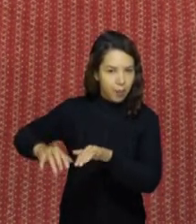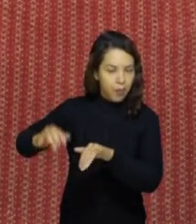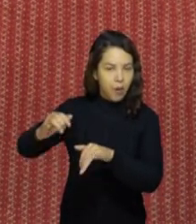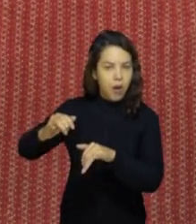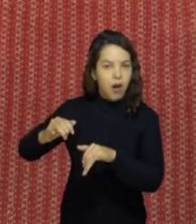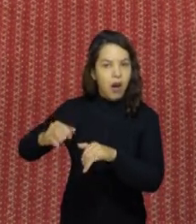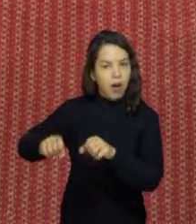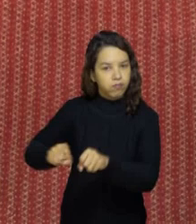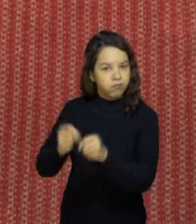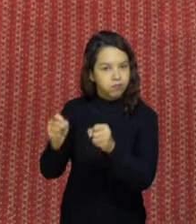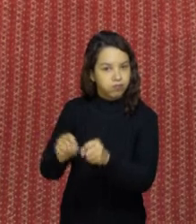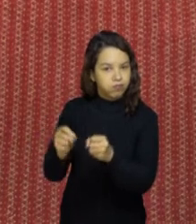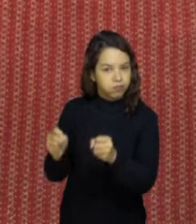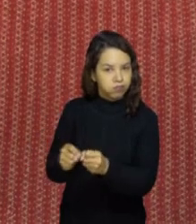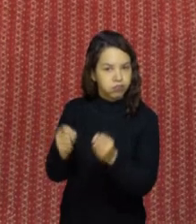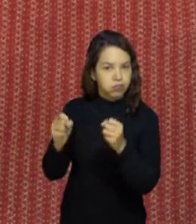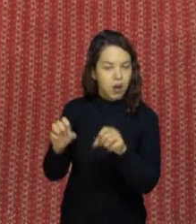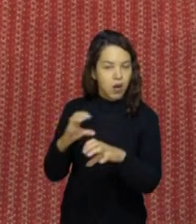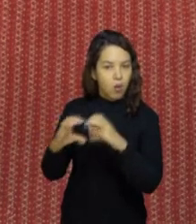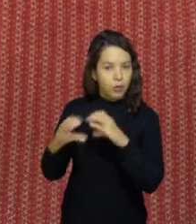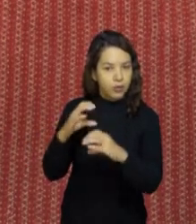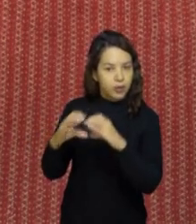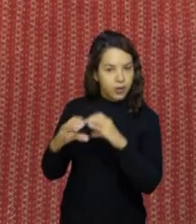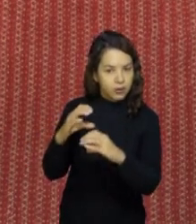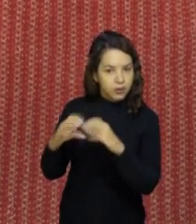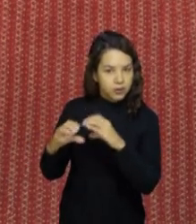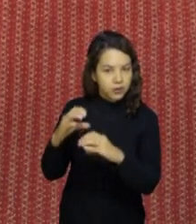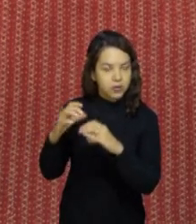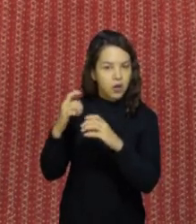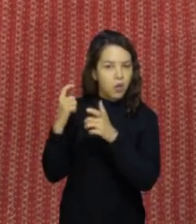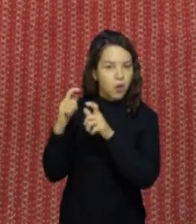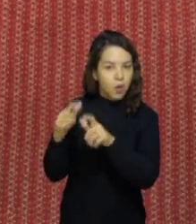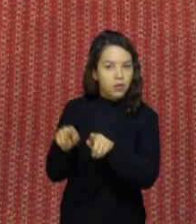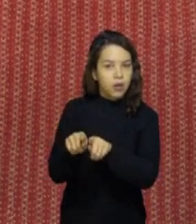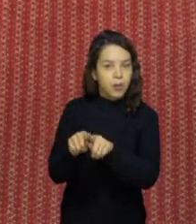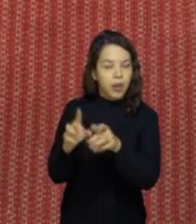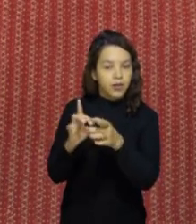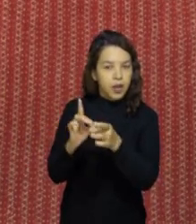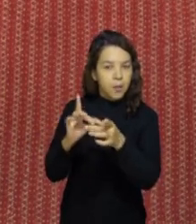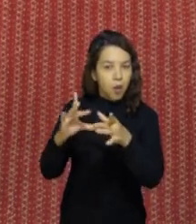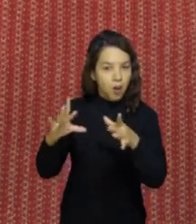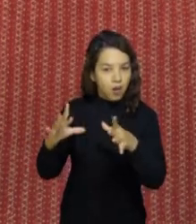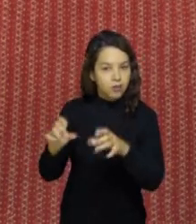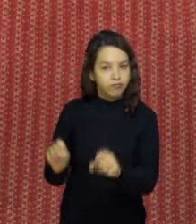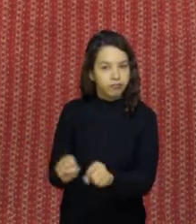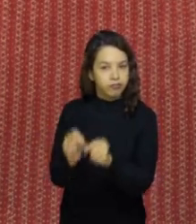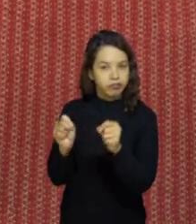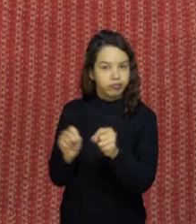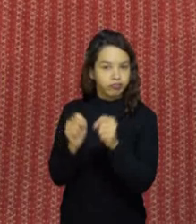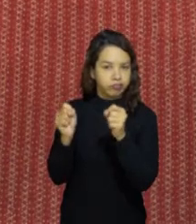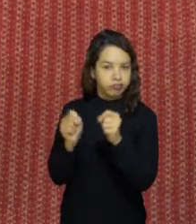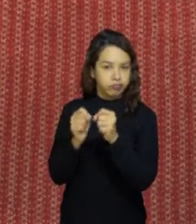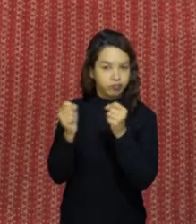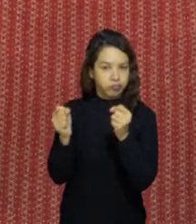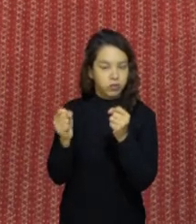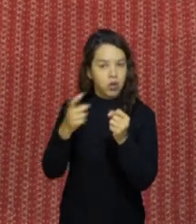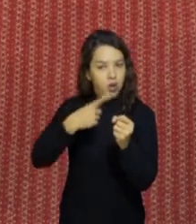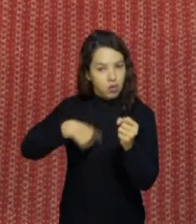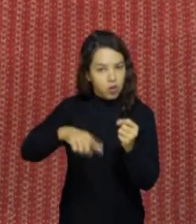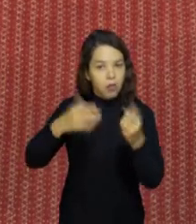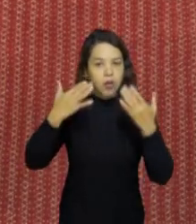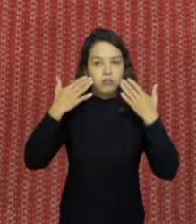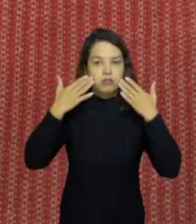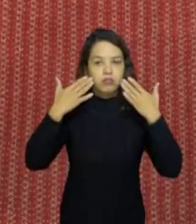tradicional, como também destrói a democracia. Então, eu quero destacar a importância de a gente ter rosto, de a